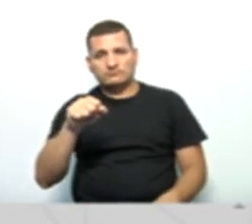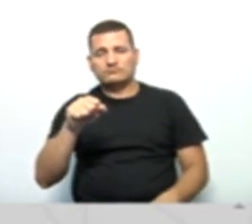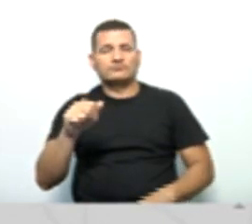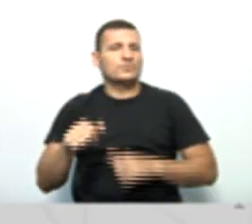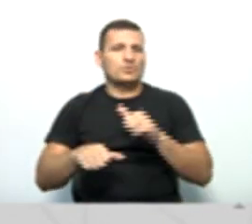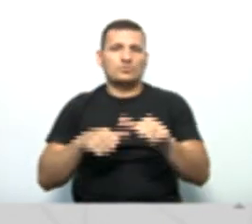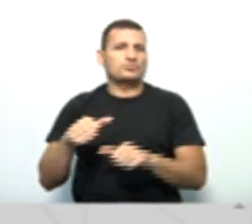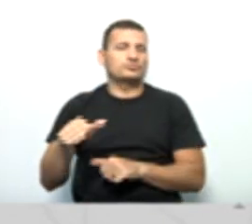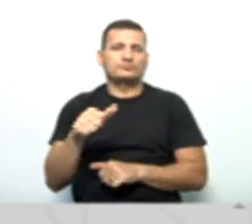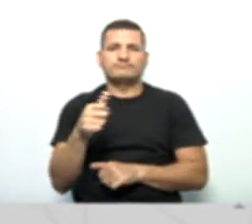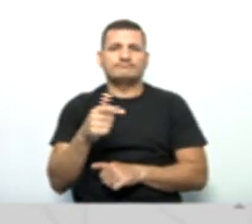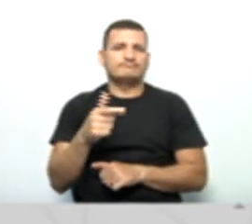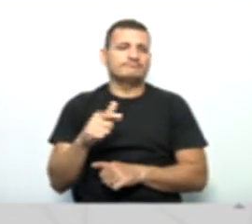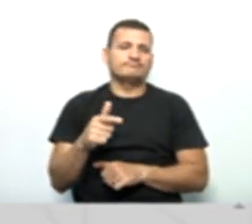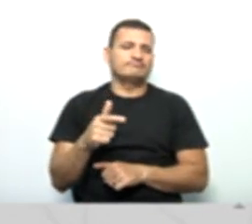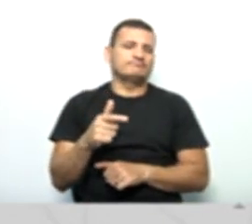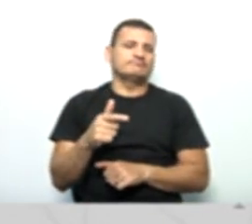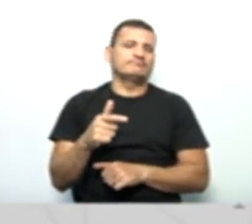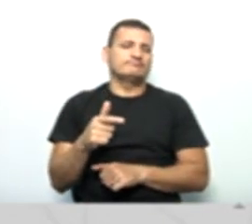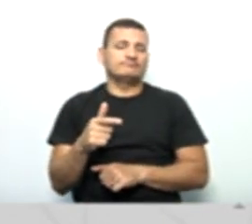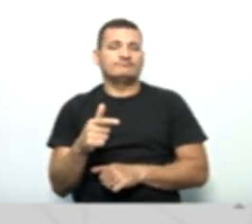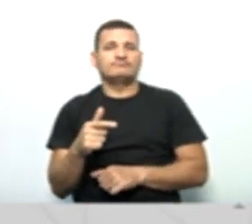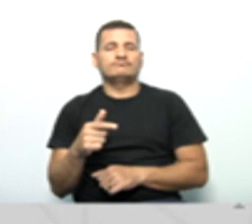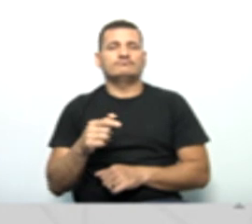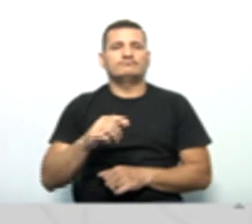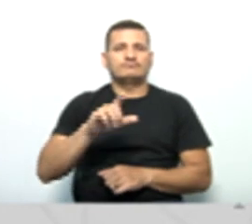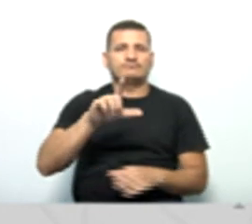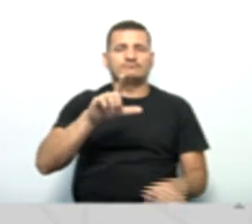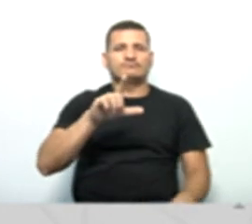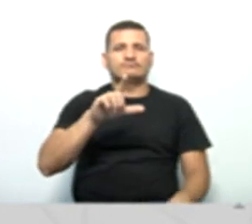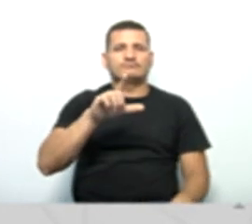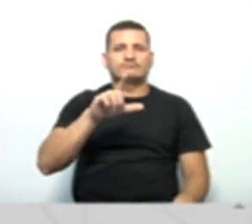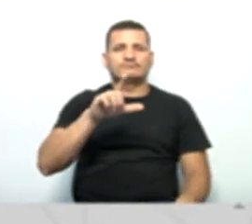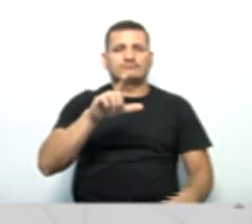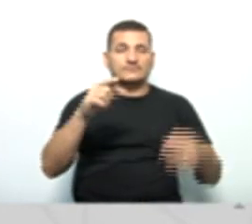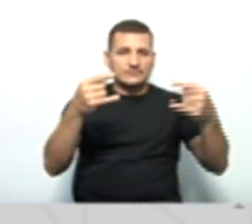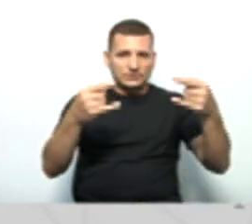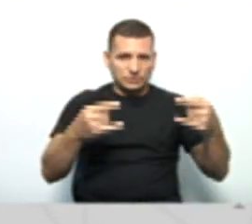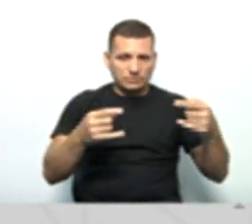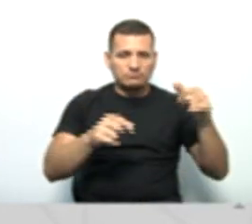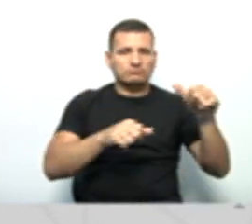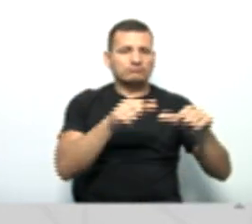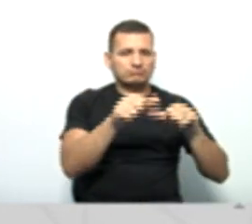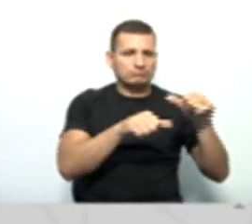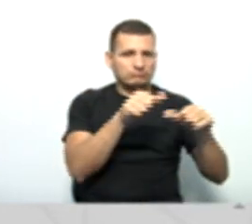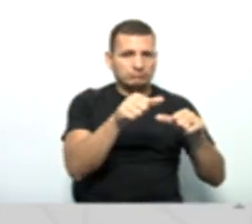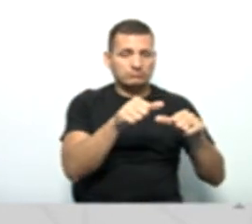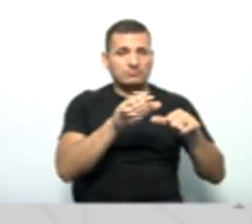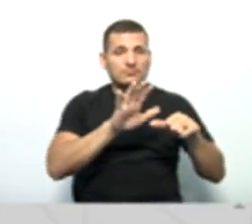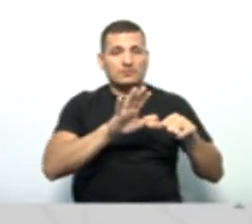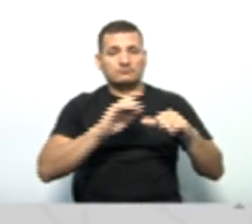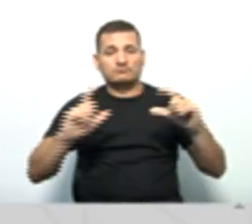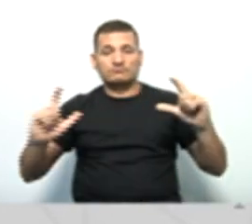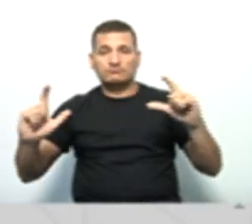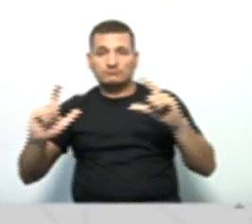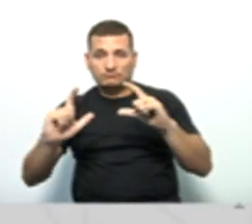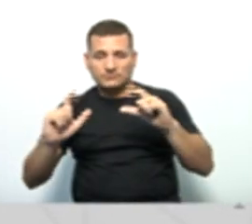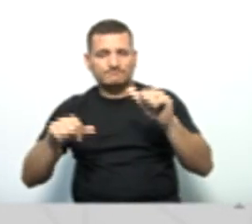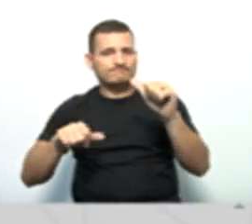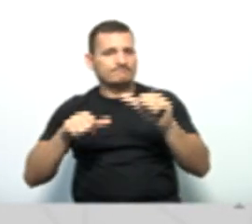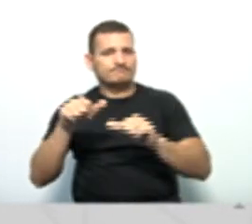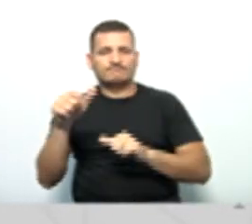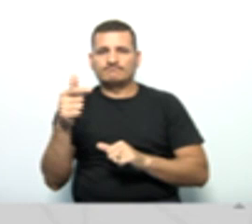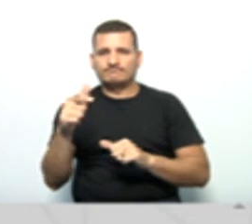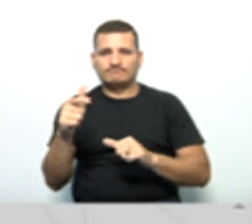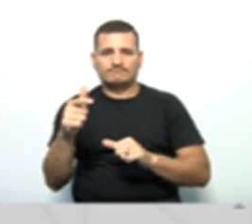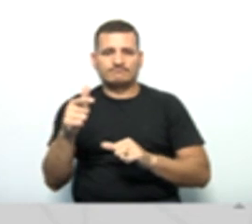enquanto as listas lá são mutáveis, a tupla ela é imutável. Ou seja, uma